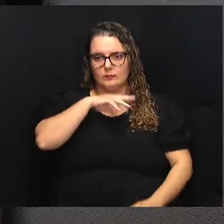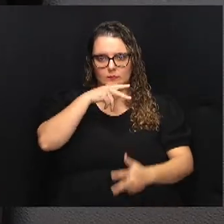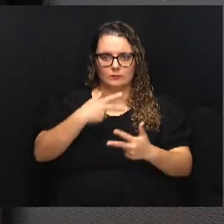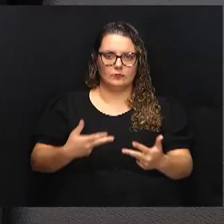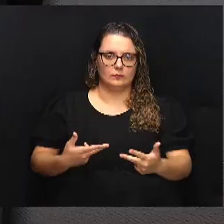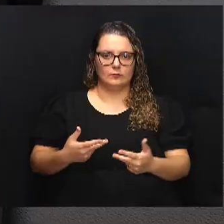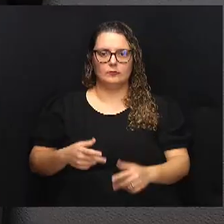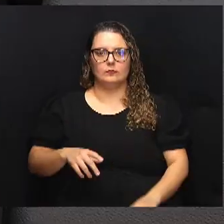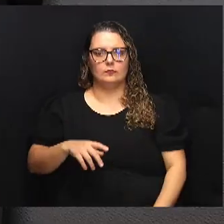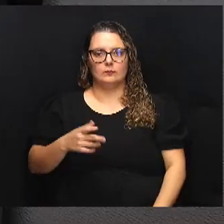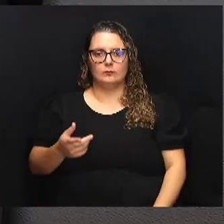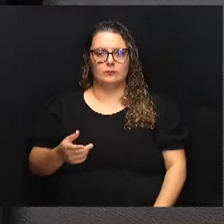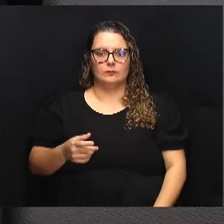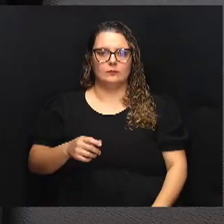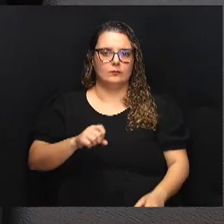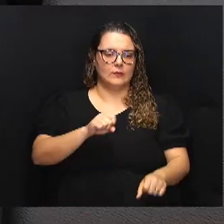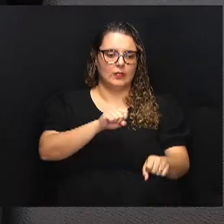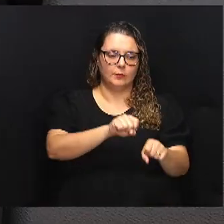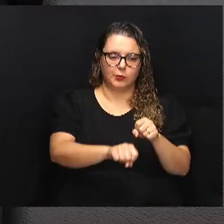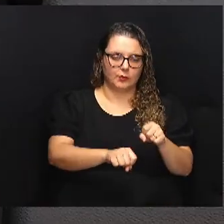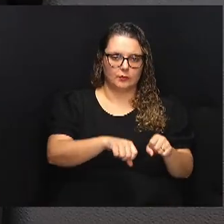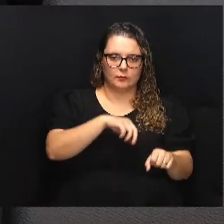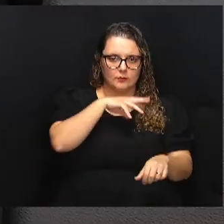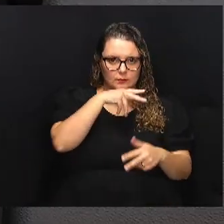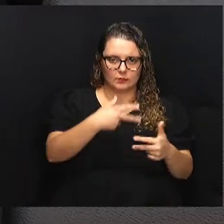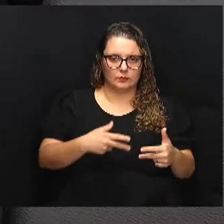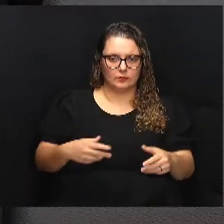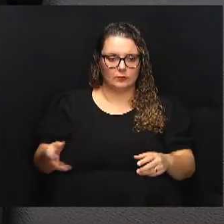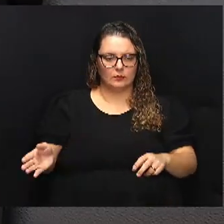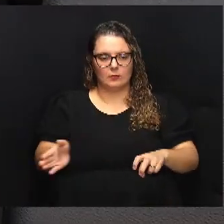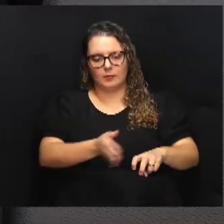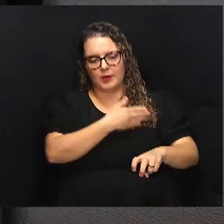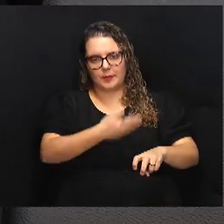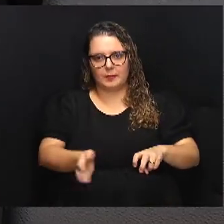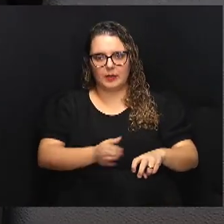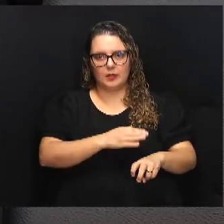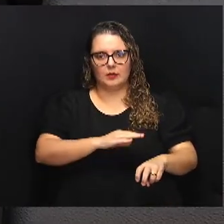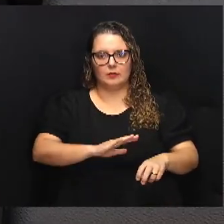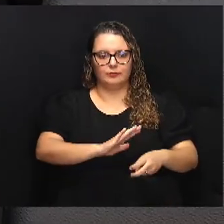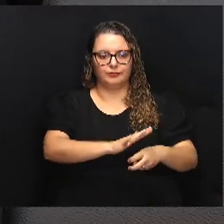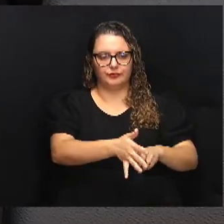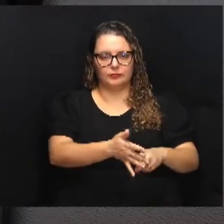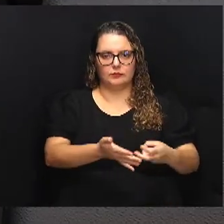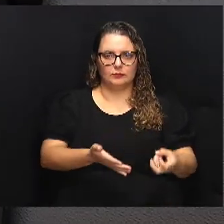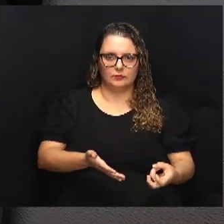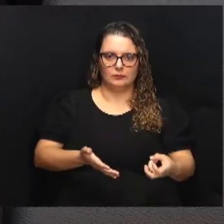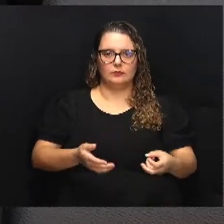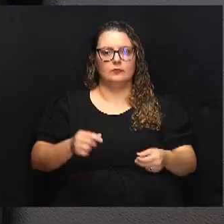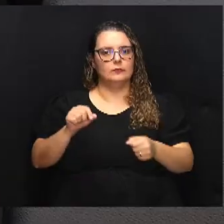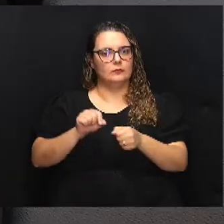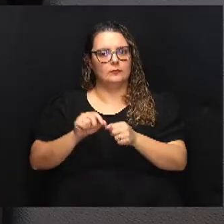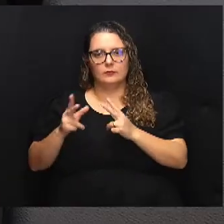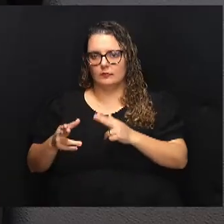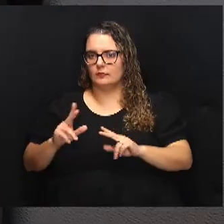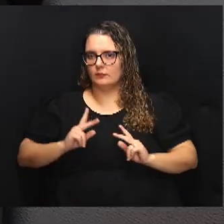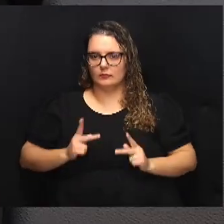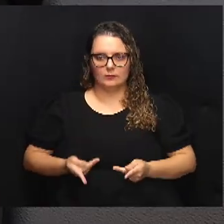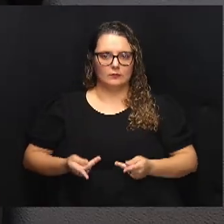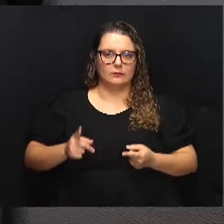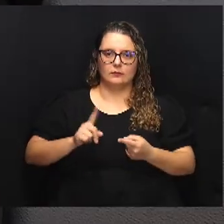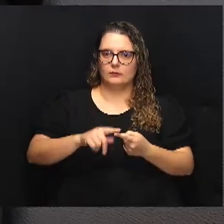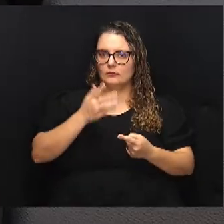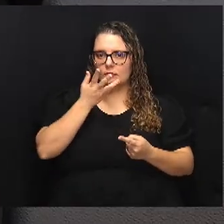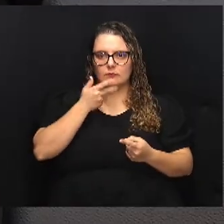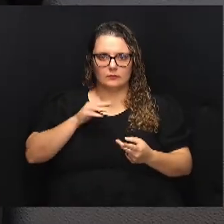comete lá, estupra um animal, bate animal, espanca, mata o animal, ele vai fazer a mesma coisa com o ser humano, com uma